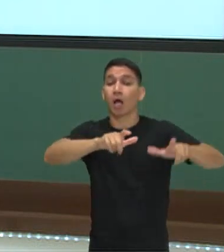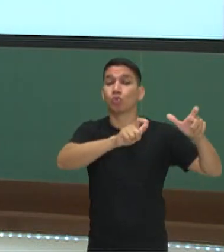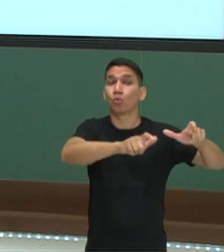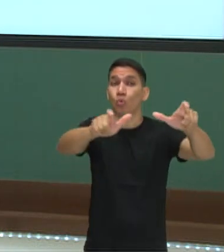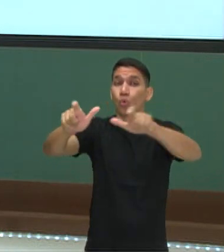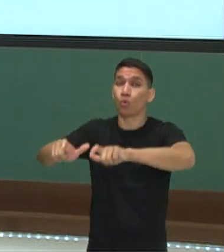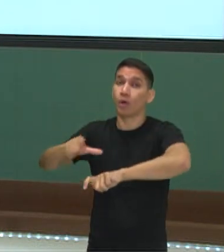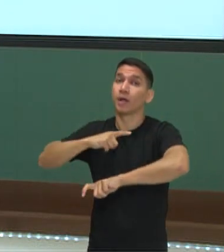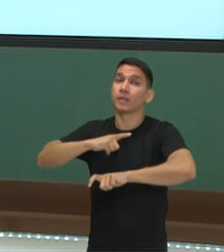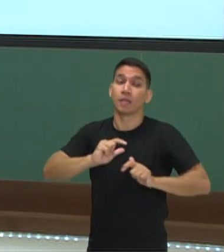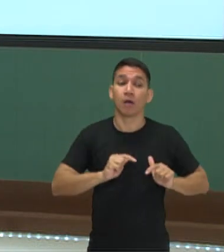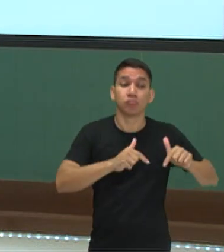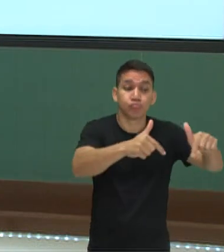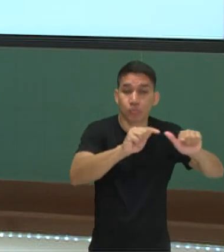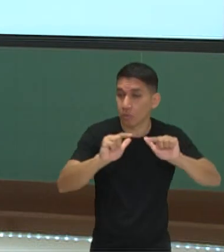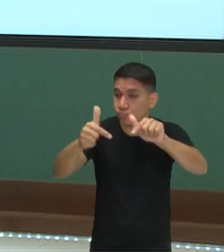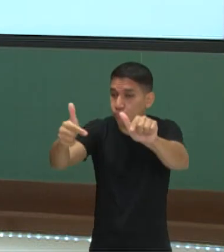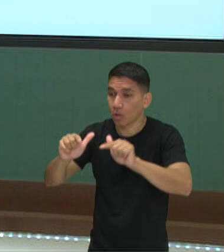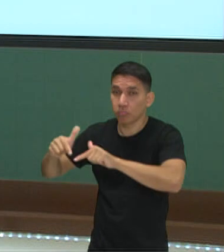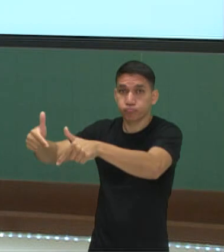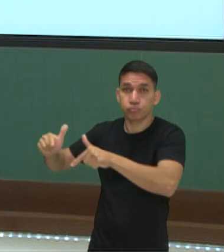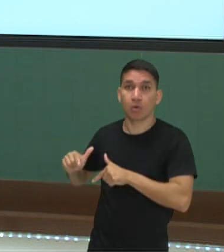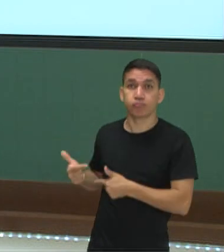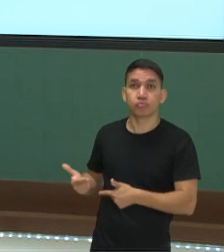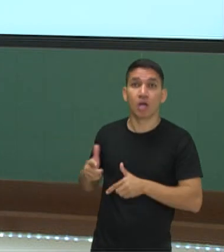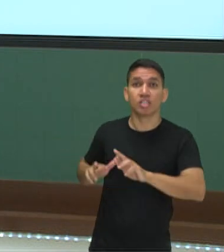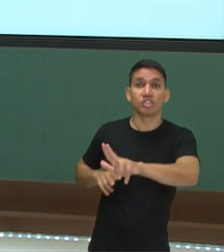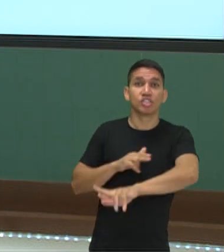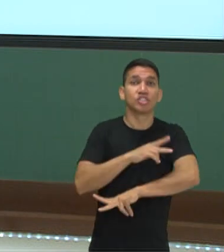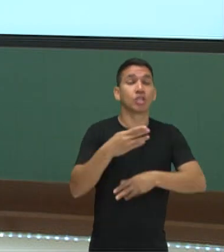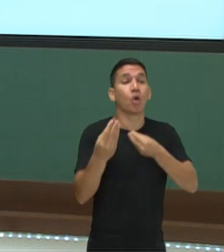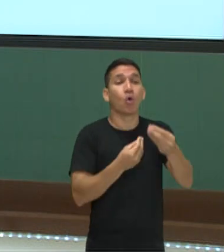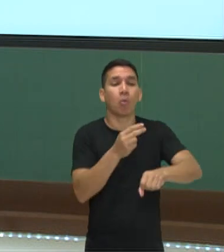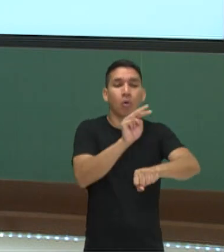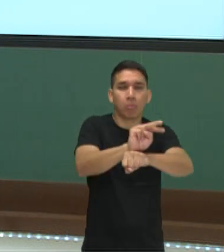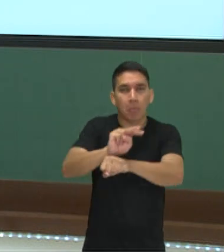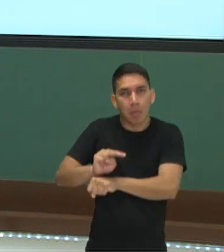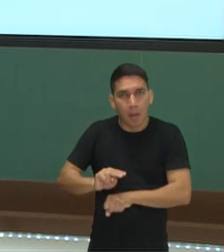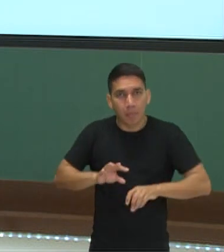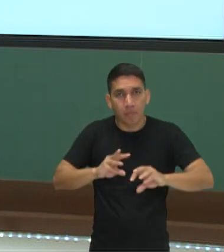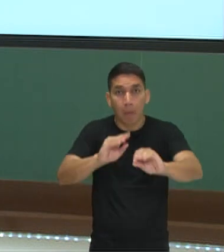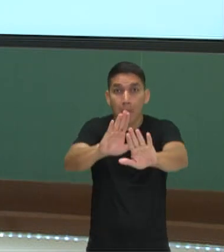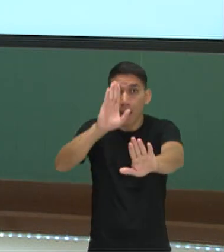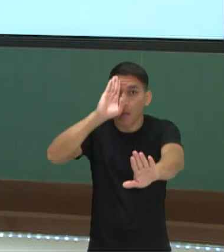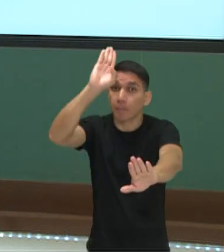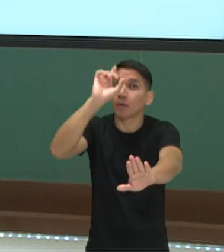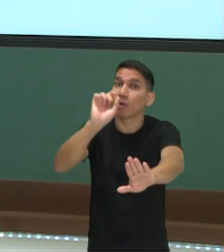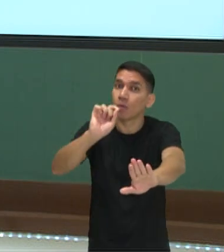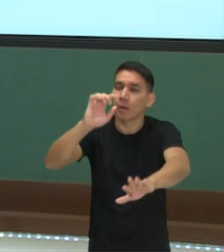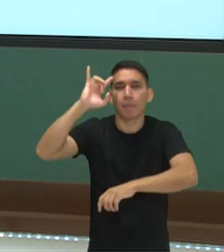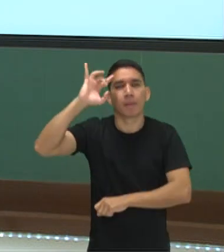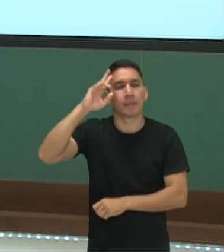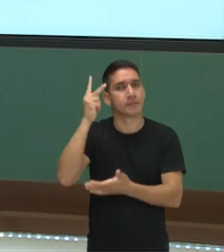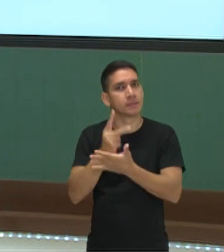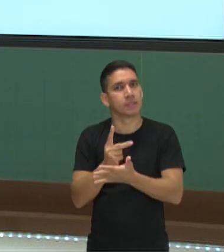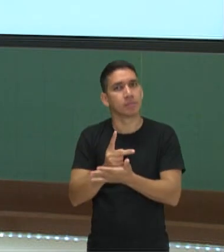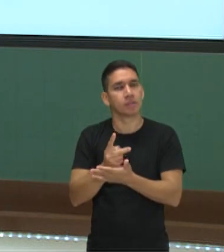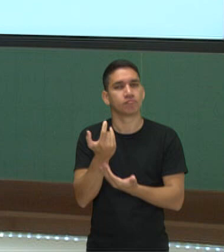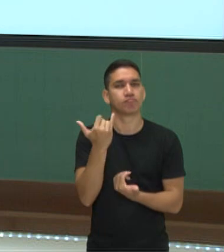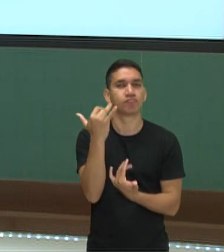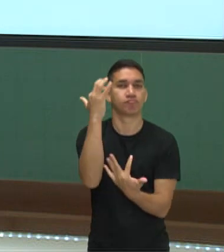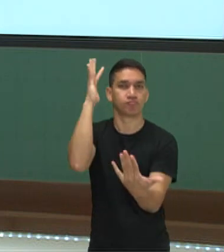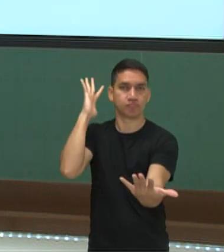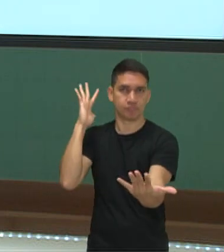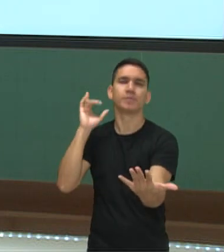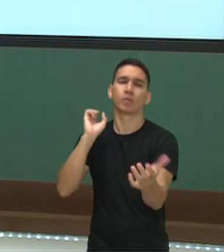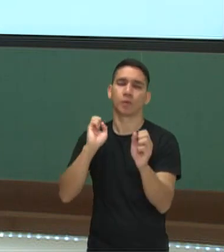tenho atitudes diferentes para conservar esse solo. Mas uma principal, pense na cobertura vegetal.